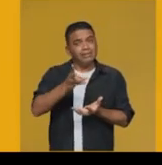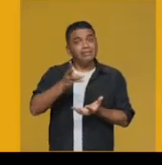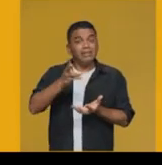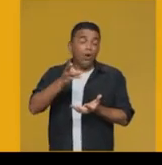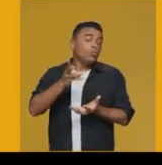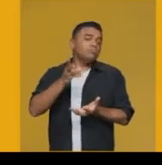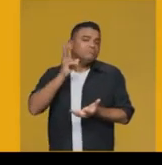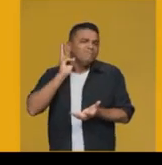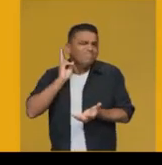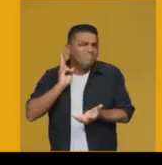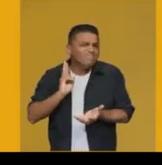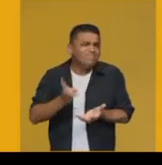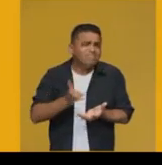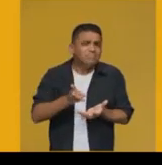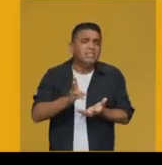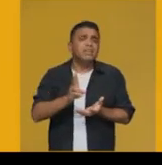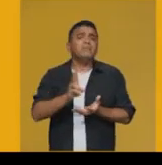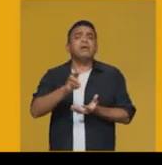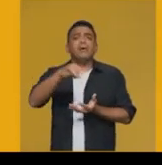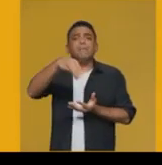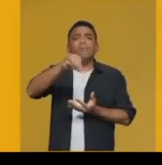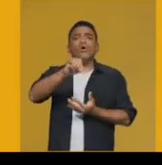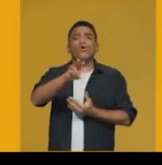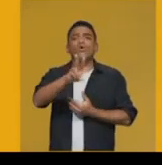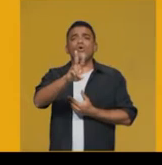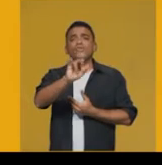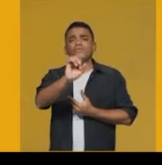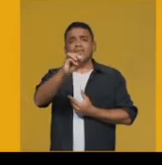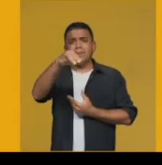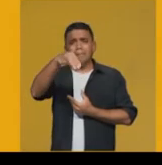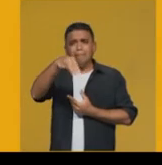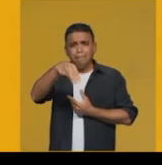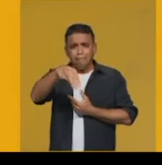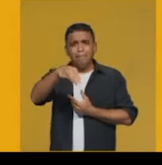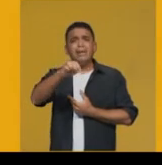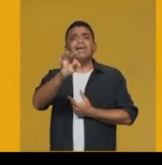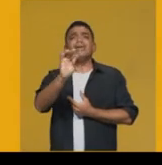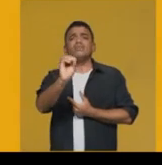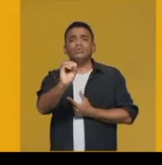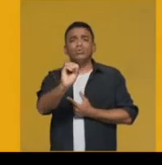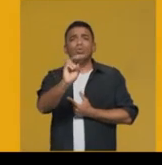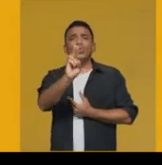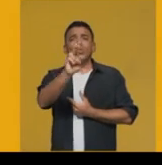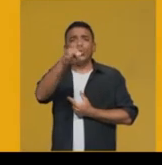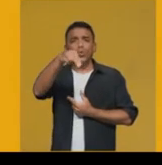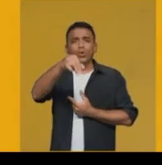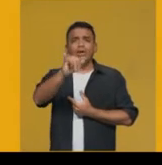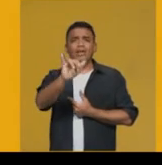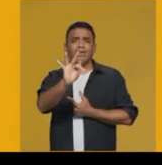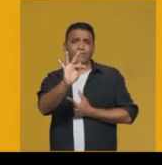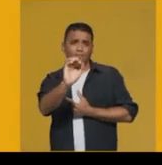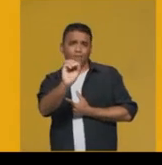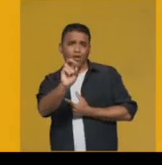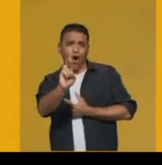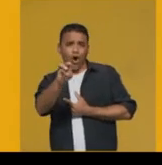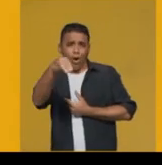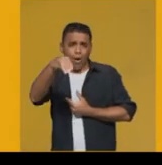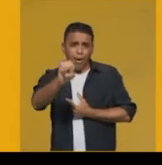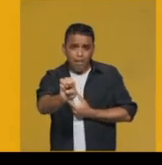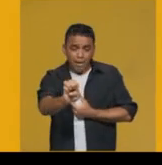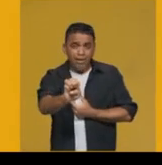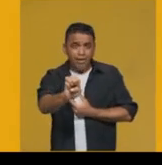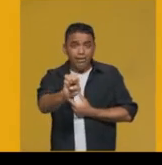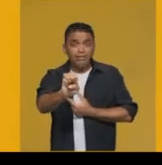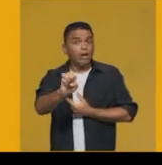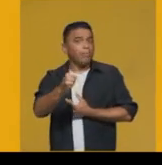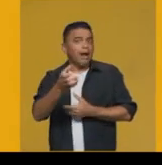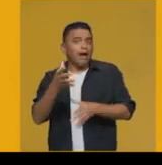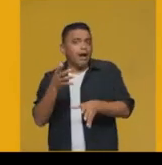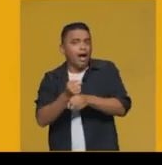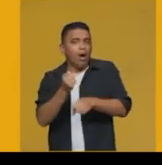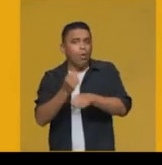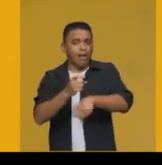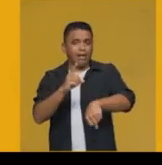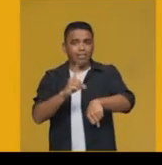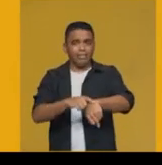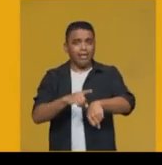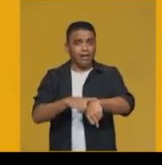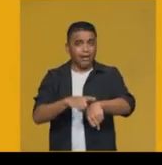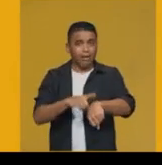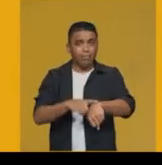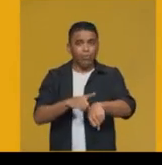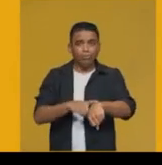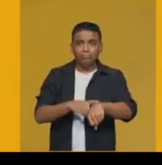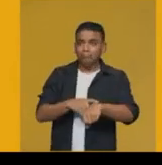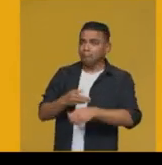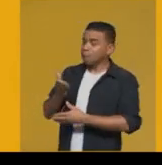uniforme que é caracterizado por distância igual a velocidade vezes tempo. Então, para determinar o tempo, eu passei a velocidade